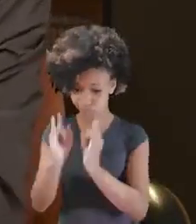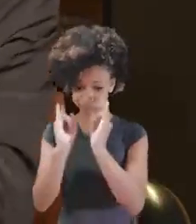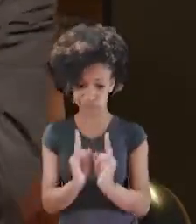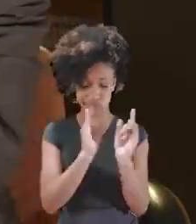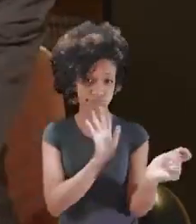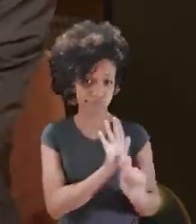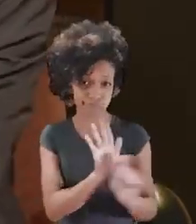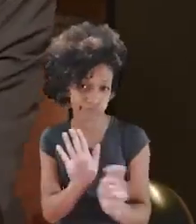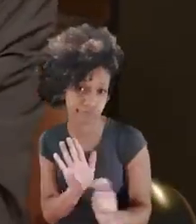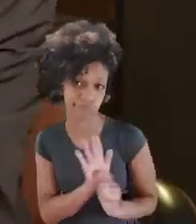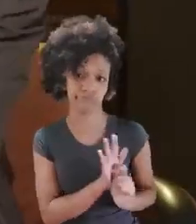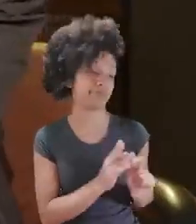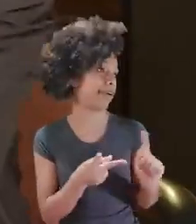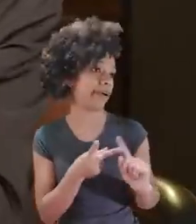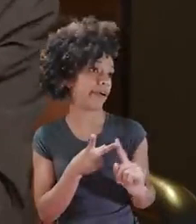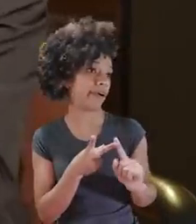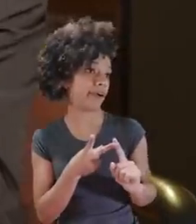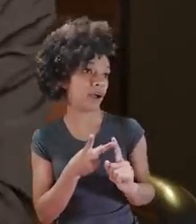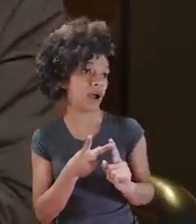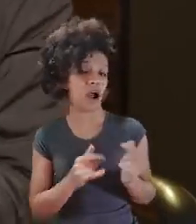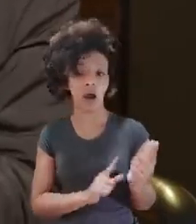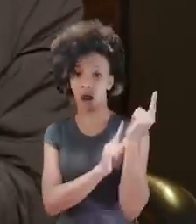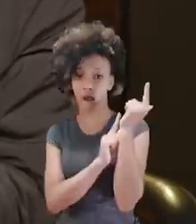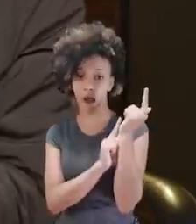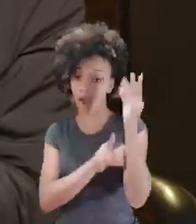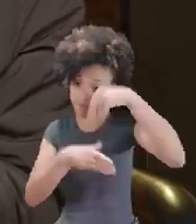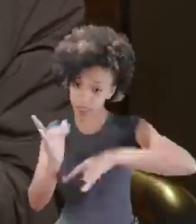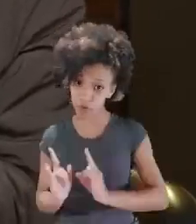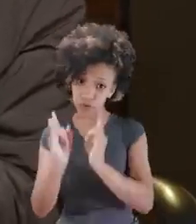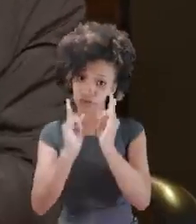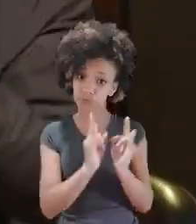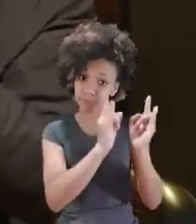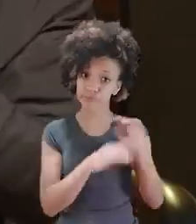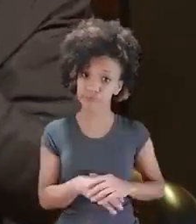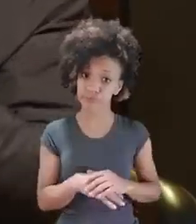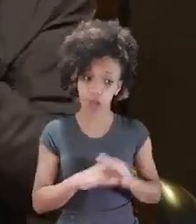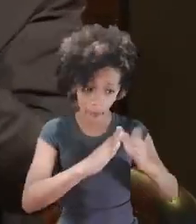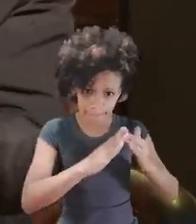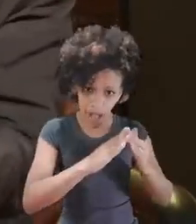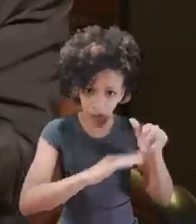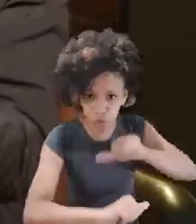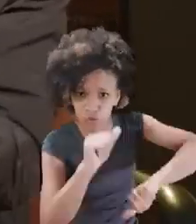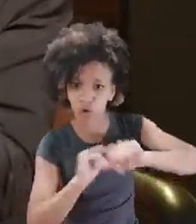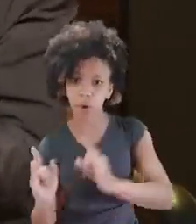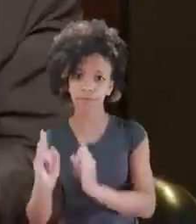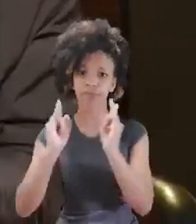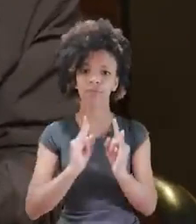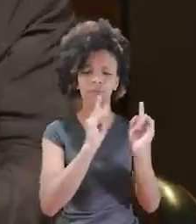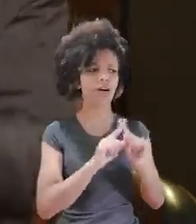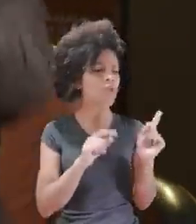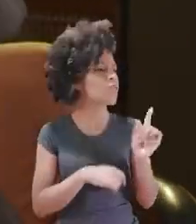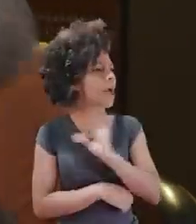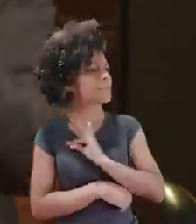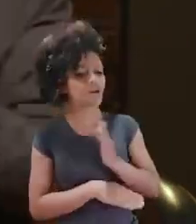com boca de fumo com os os sensibilidade de armas Você tá entendendo então assim não é só uma questão